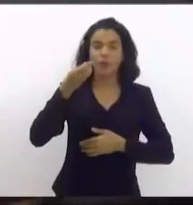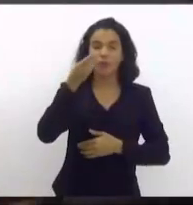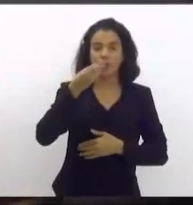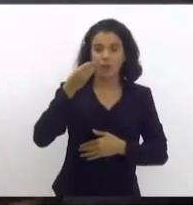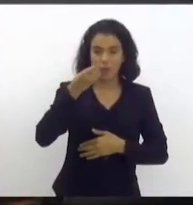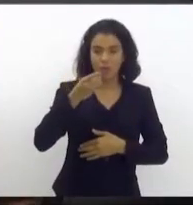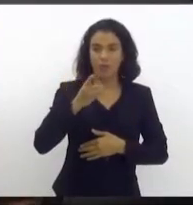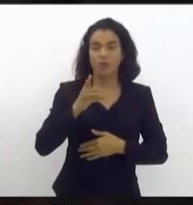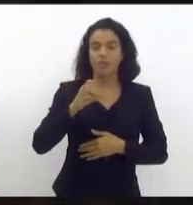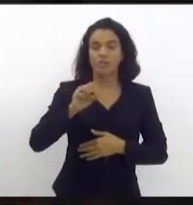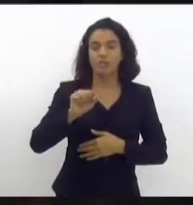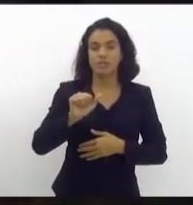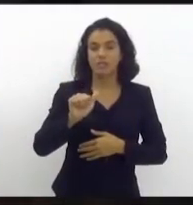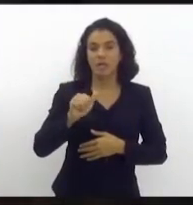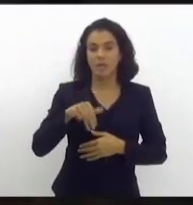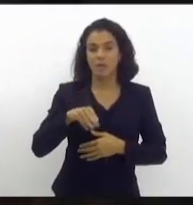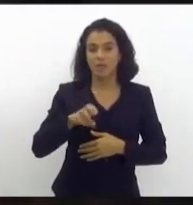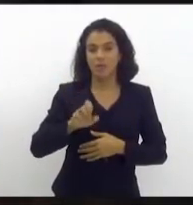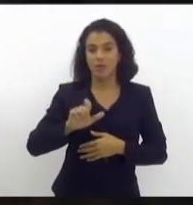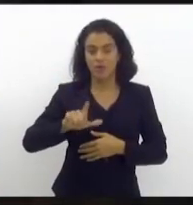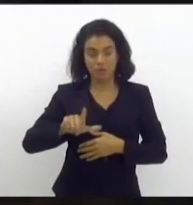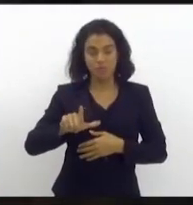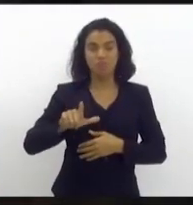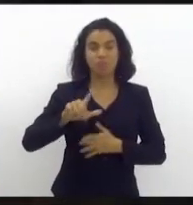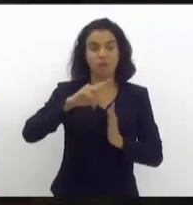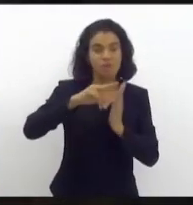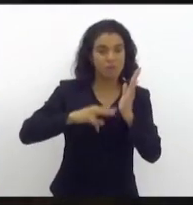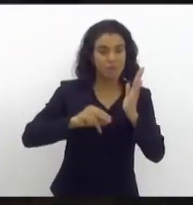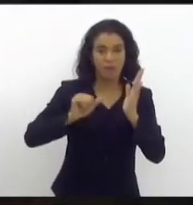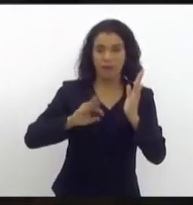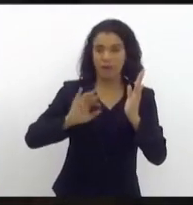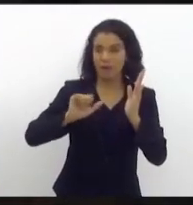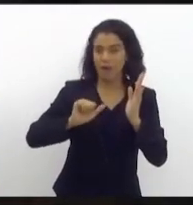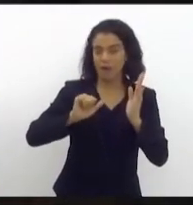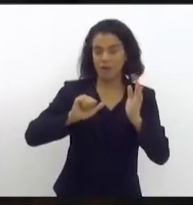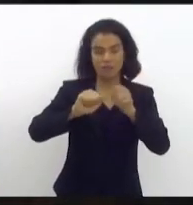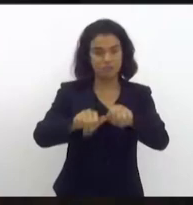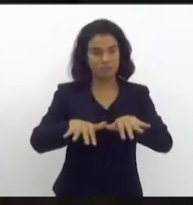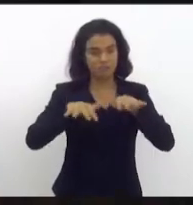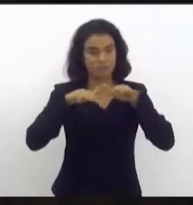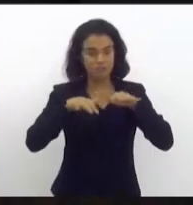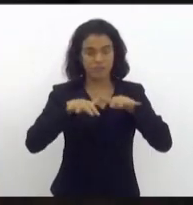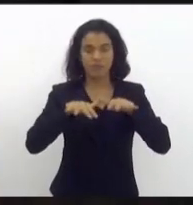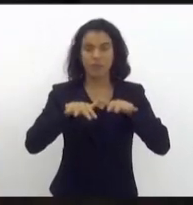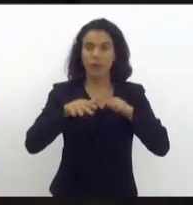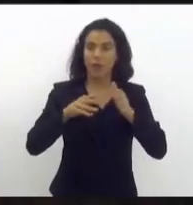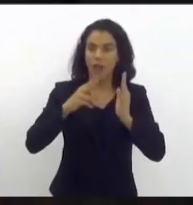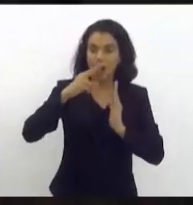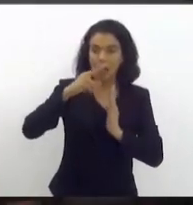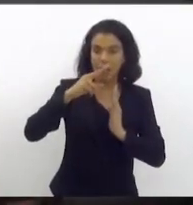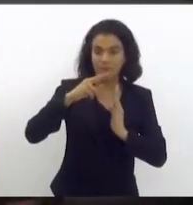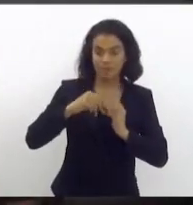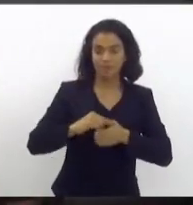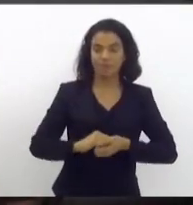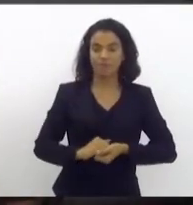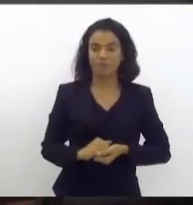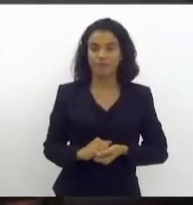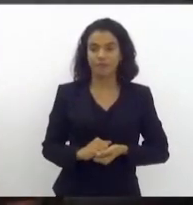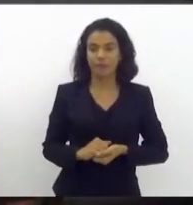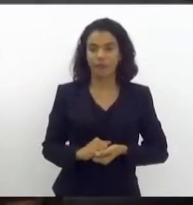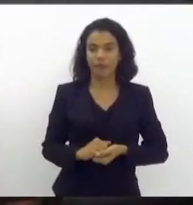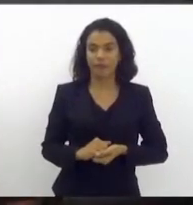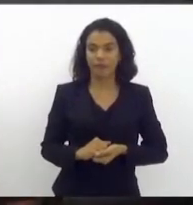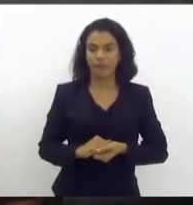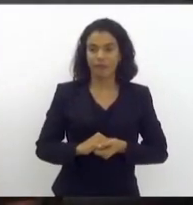projetado Samuel Malafaia para fazer a leitura data da sessão anterior lida e aprovada a ata realmente